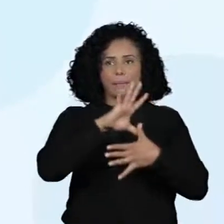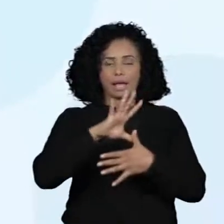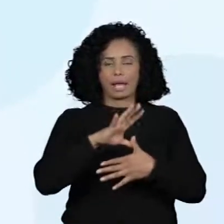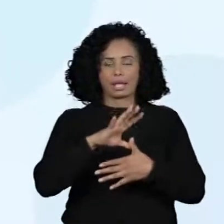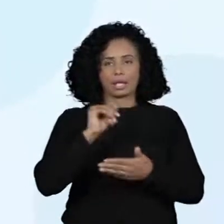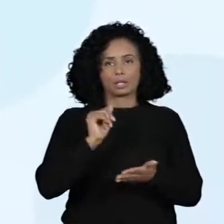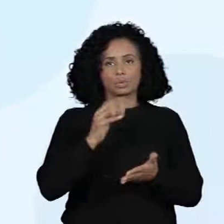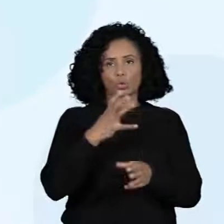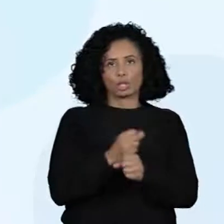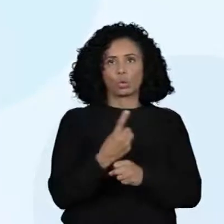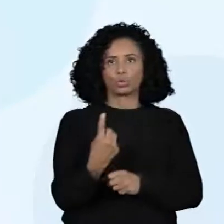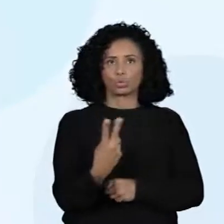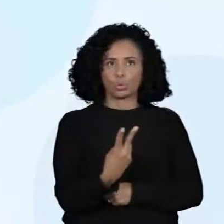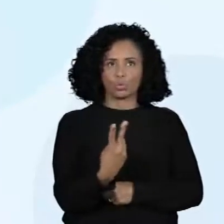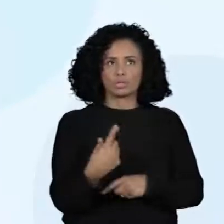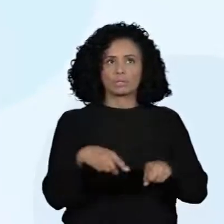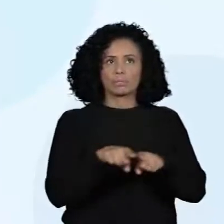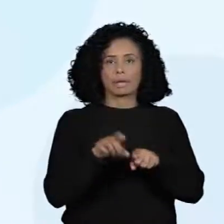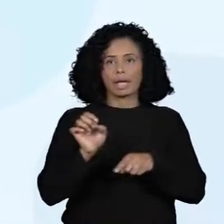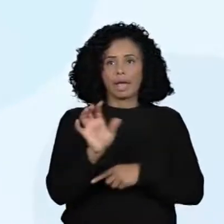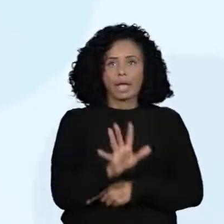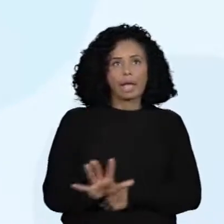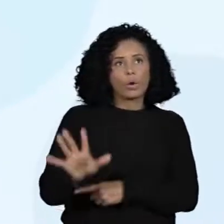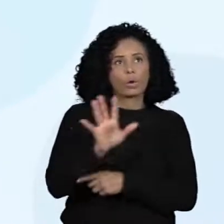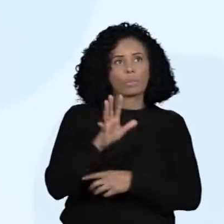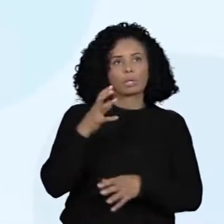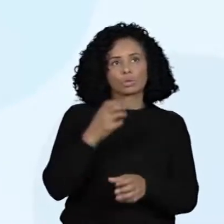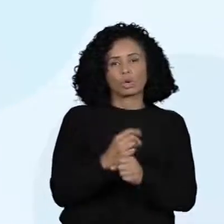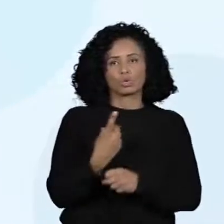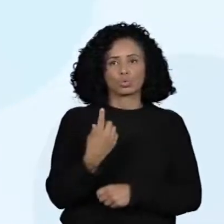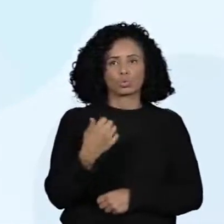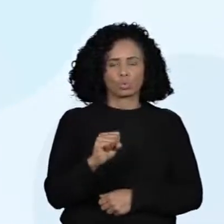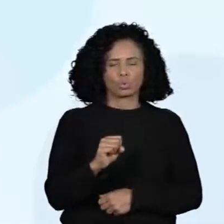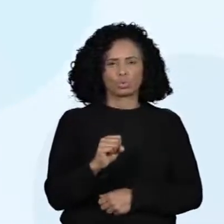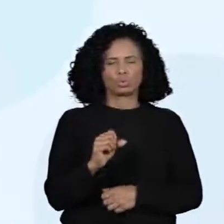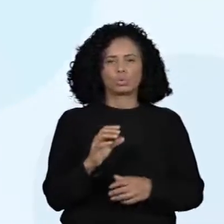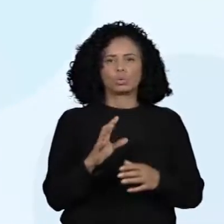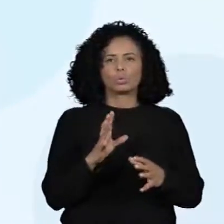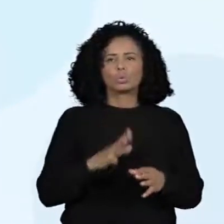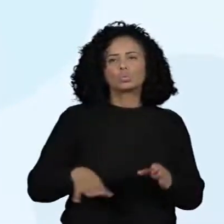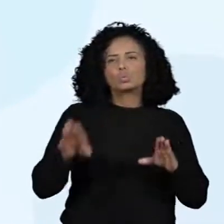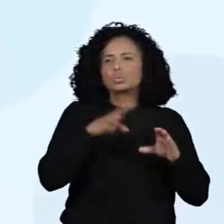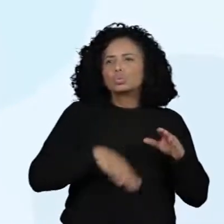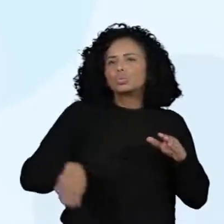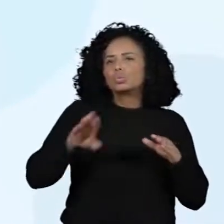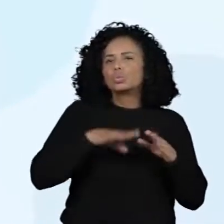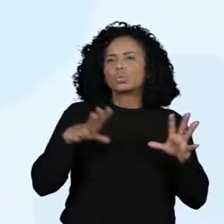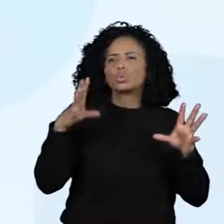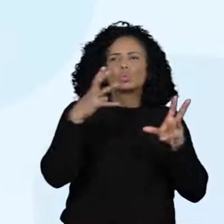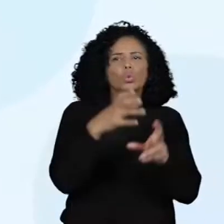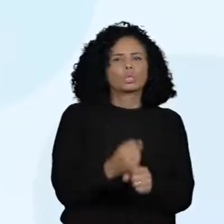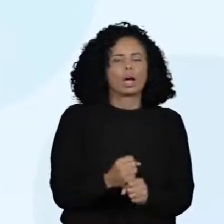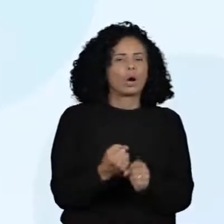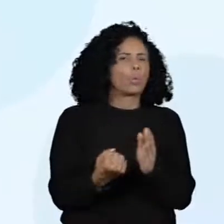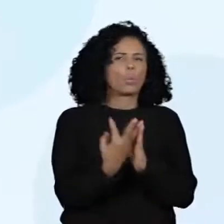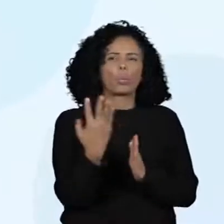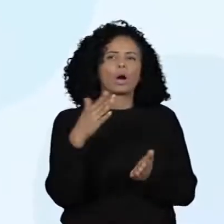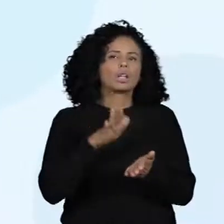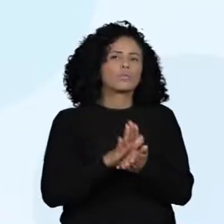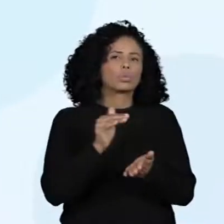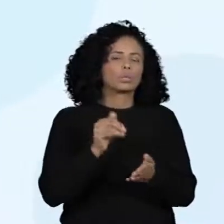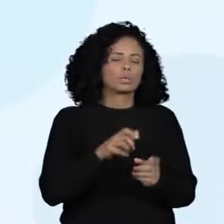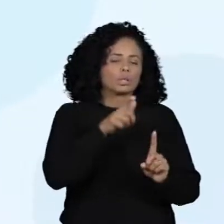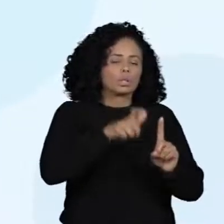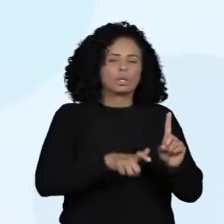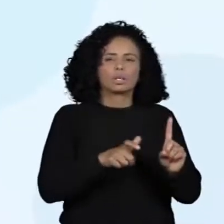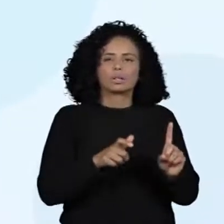Quantas figurinhas Pedro juntou? Olha aí a pergunta. Precisamos descobrir quantas figurinhas Pedro juntou